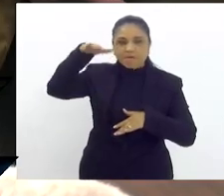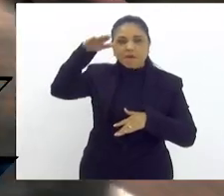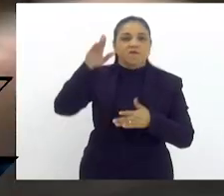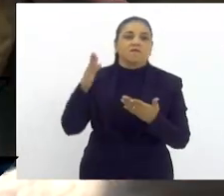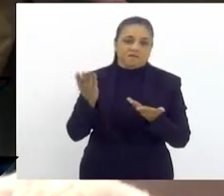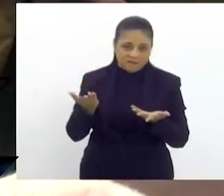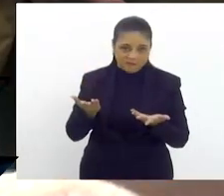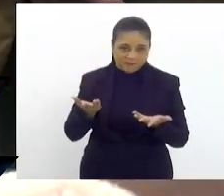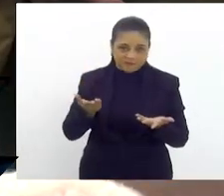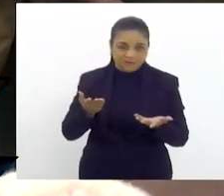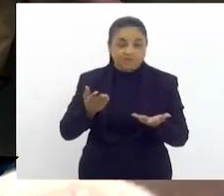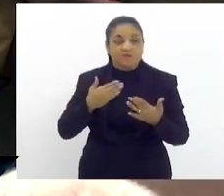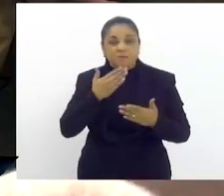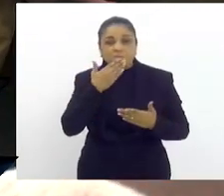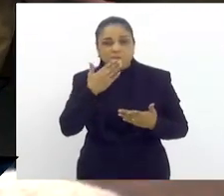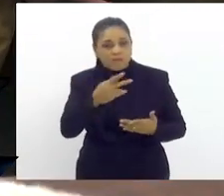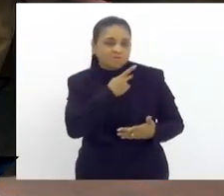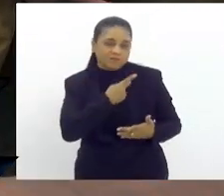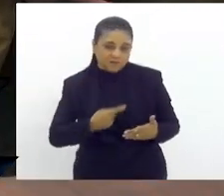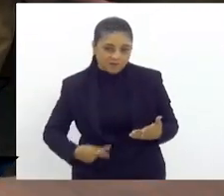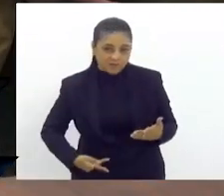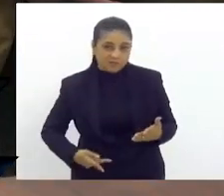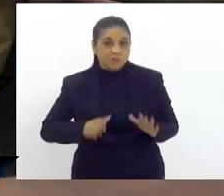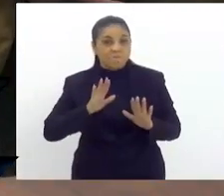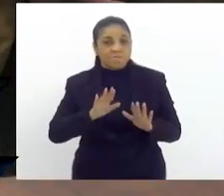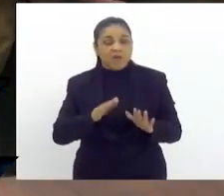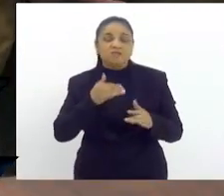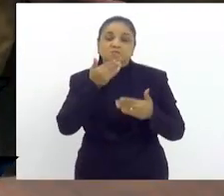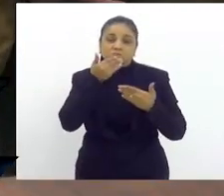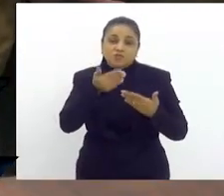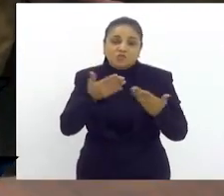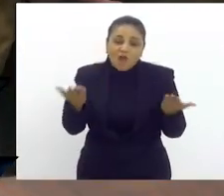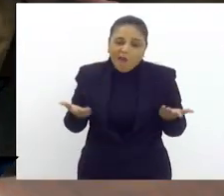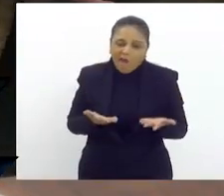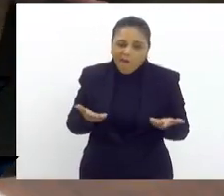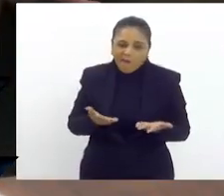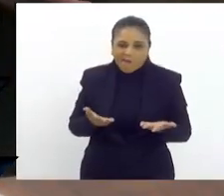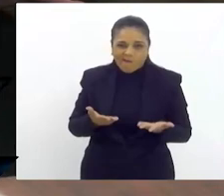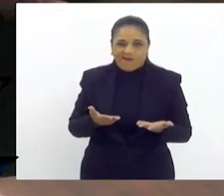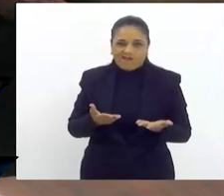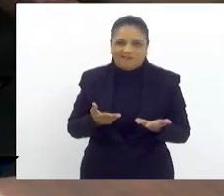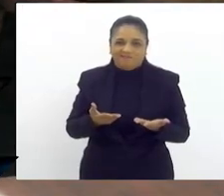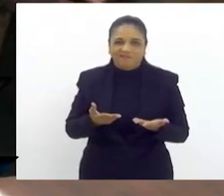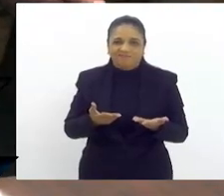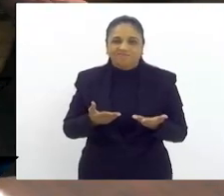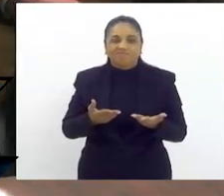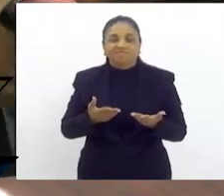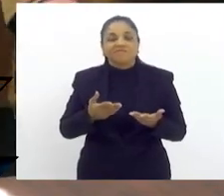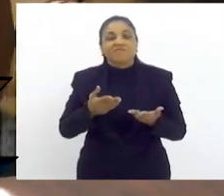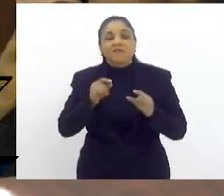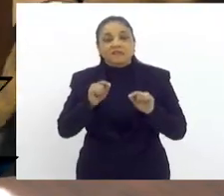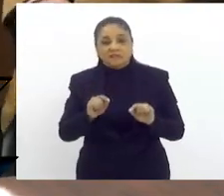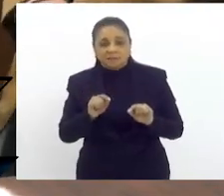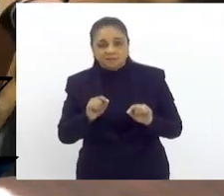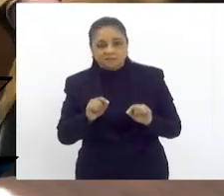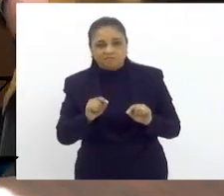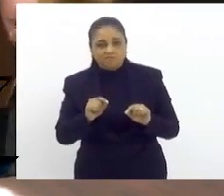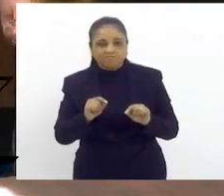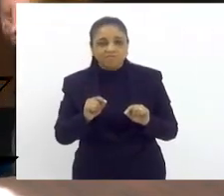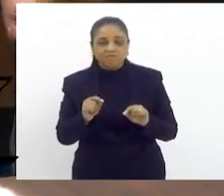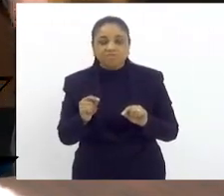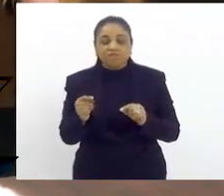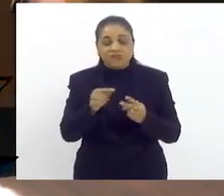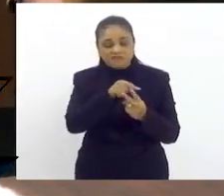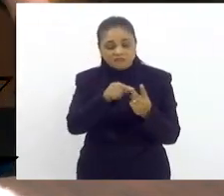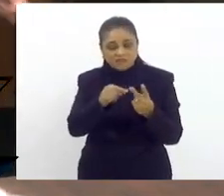Eu costumo pedir muita coisa mas queria pedir a vossa excelência que nós através dessas